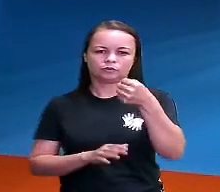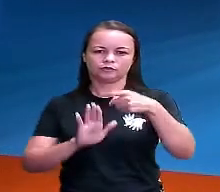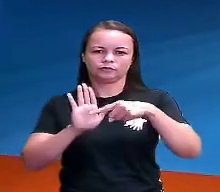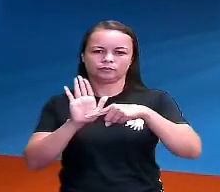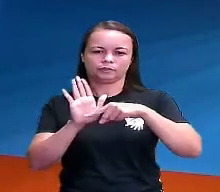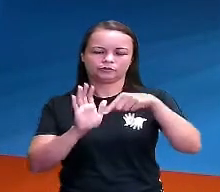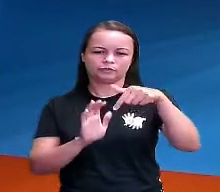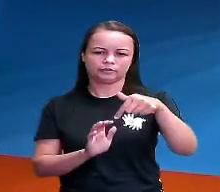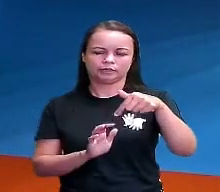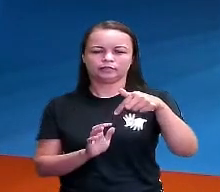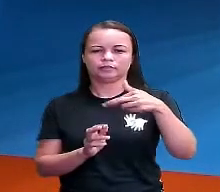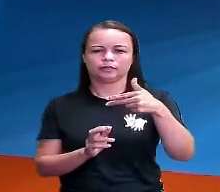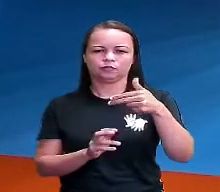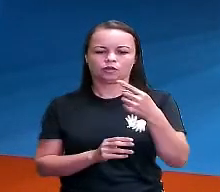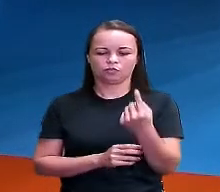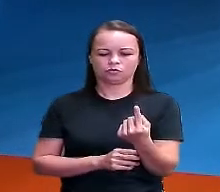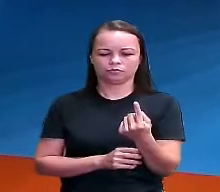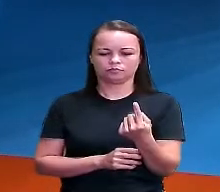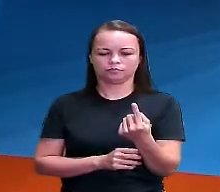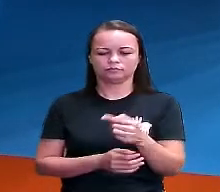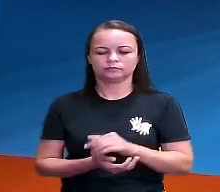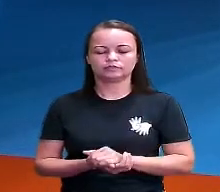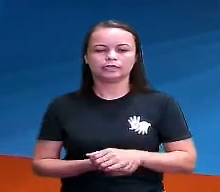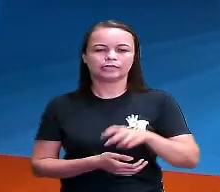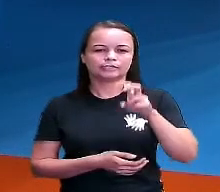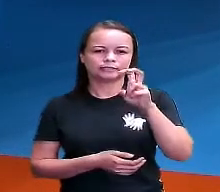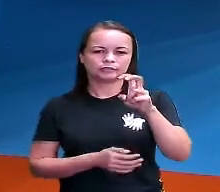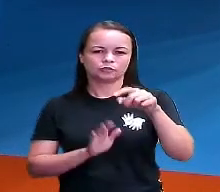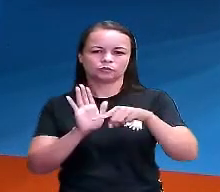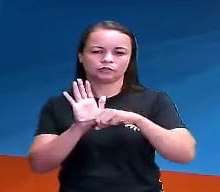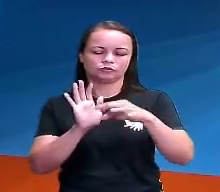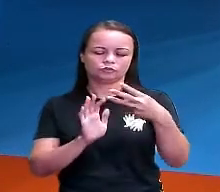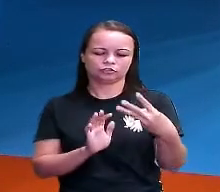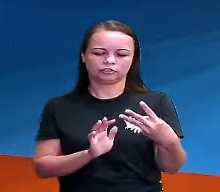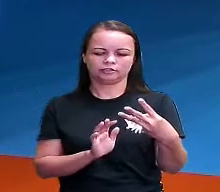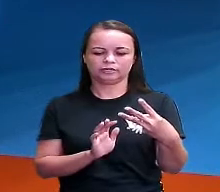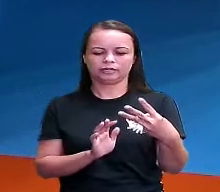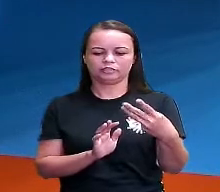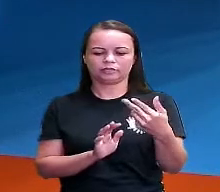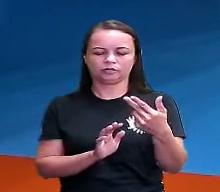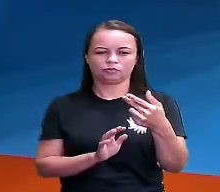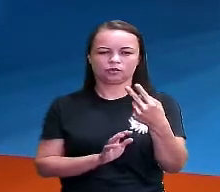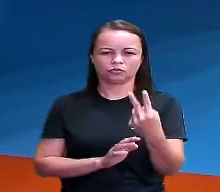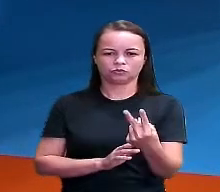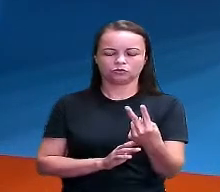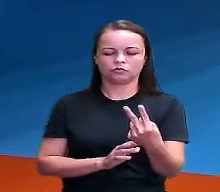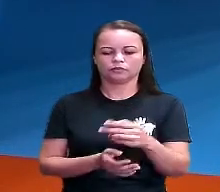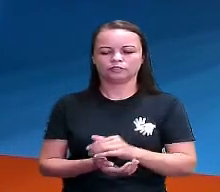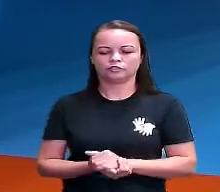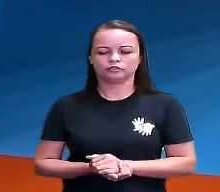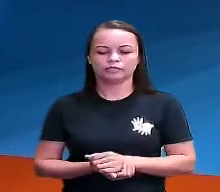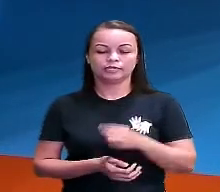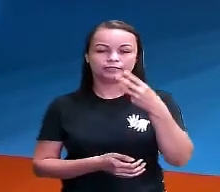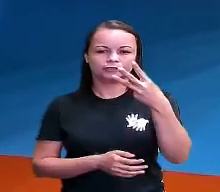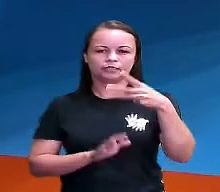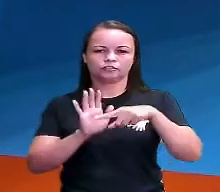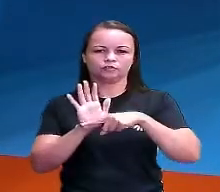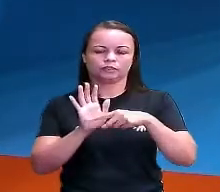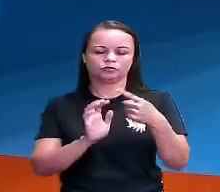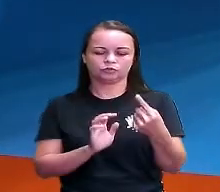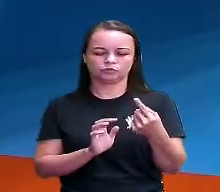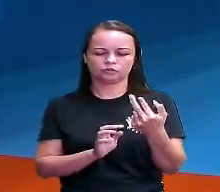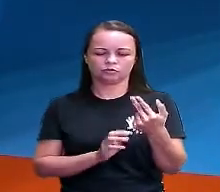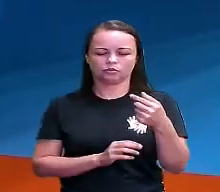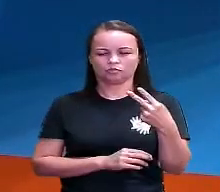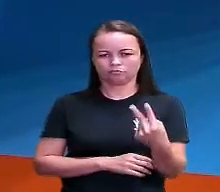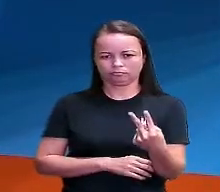dá 1, 5 menos 3, que deu 2, e 3 menos 1, deu 2.